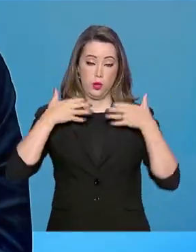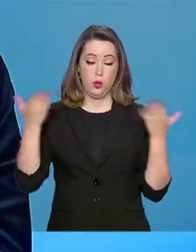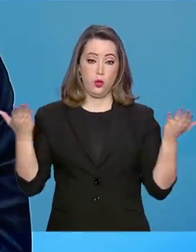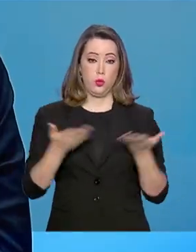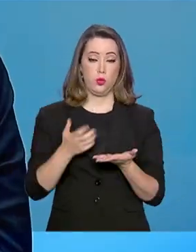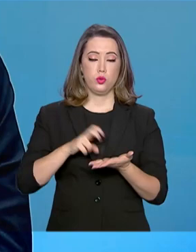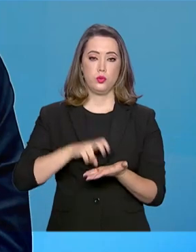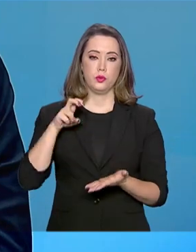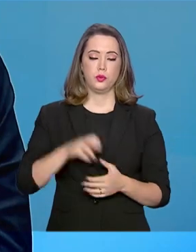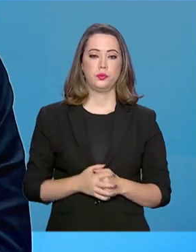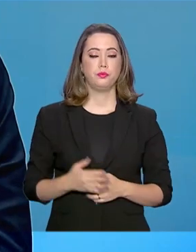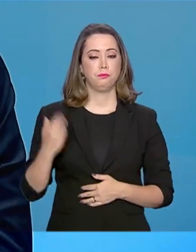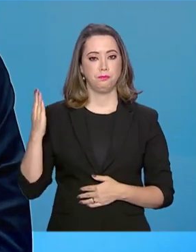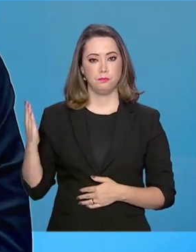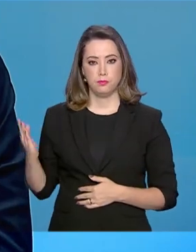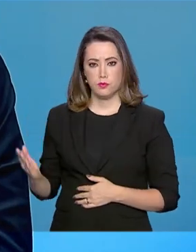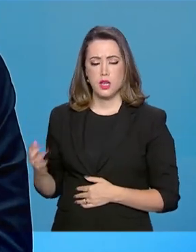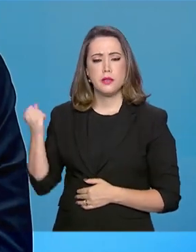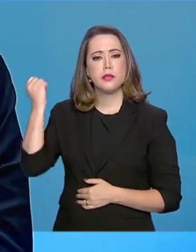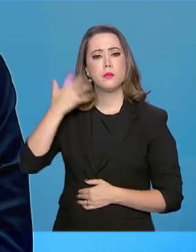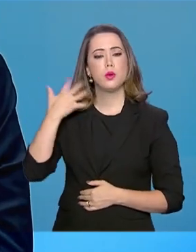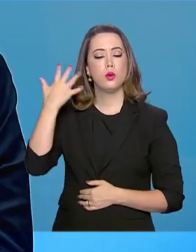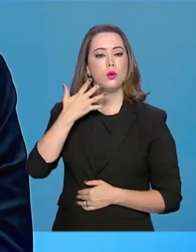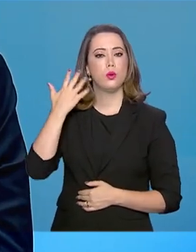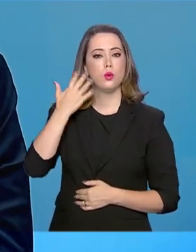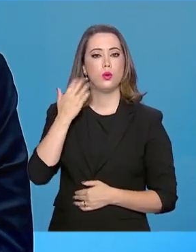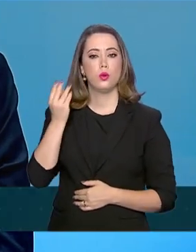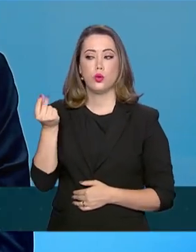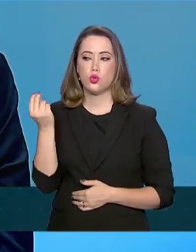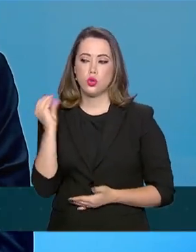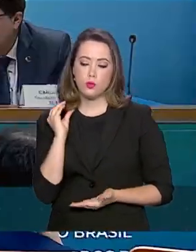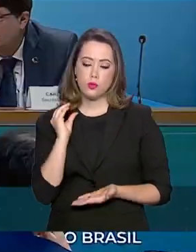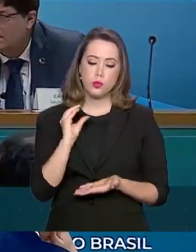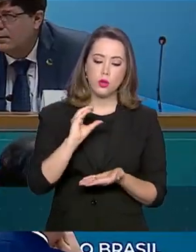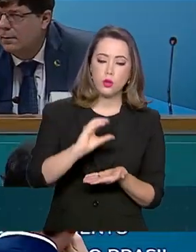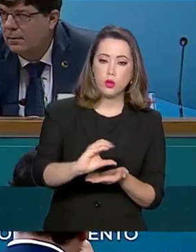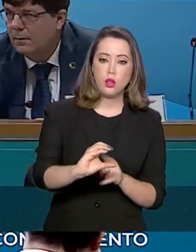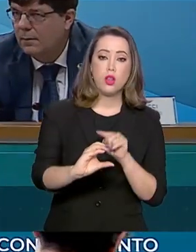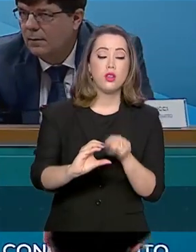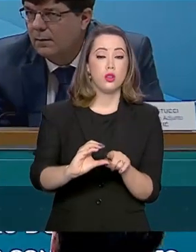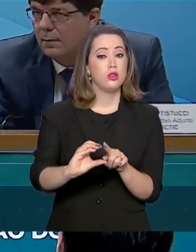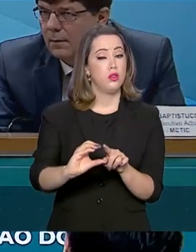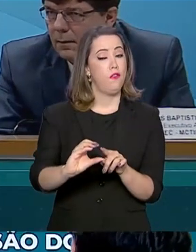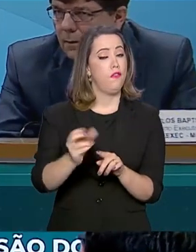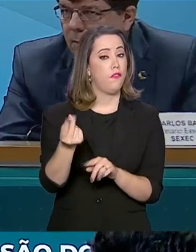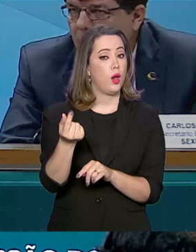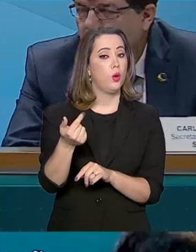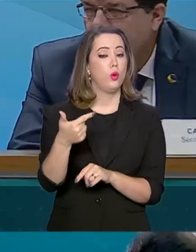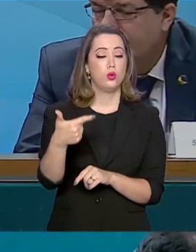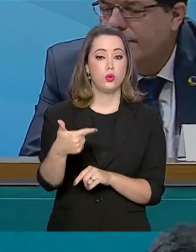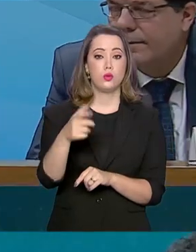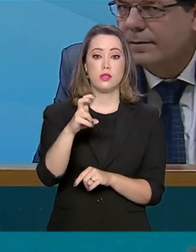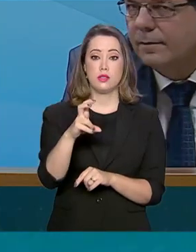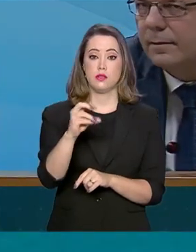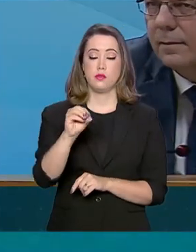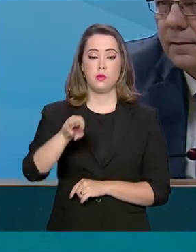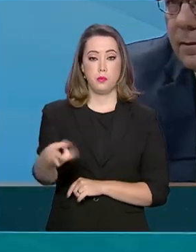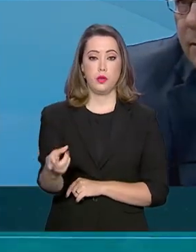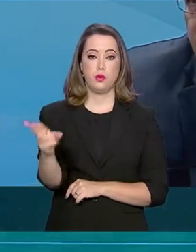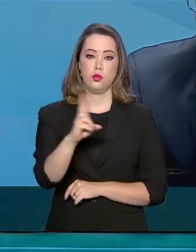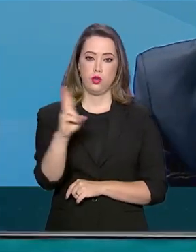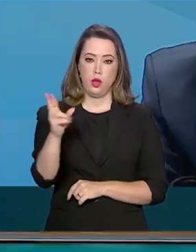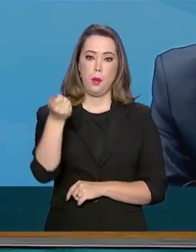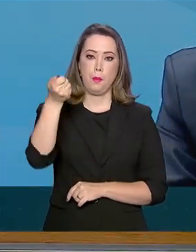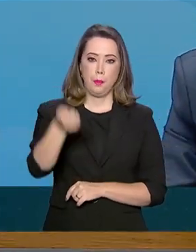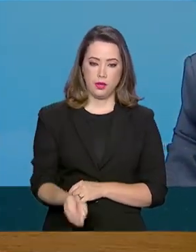O ministro Marcos Pontes explicou que uma suplementação orçamentária no valor de 250 milhões de reais vai